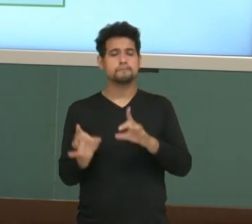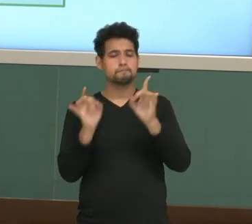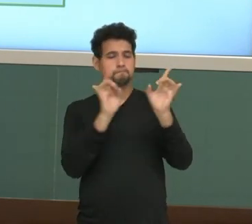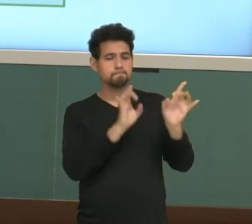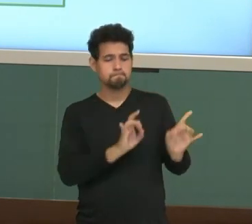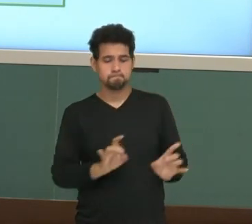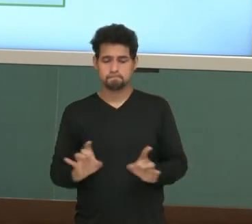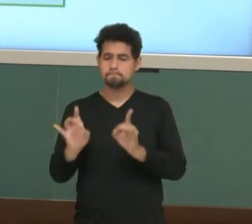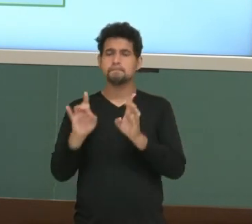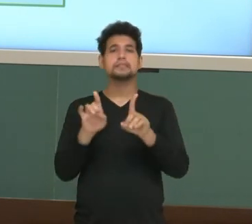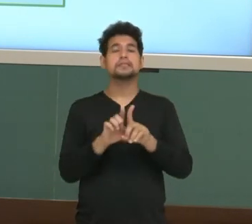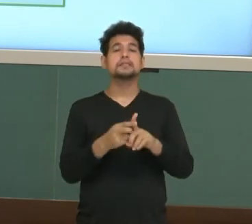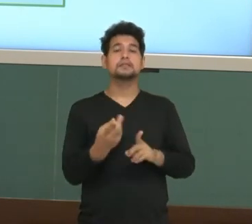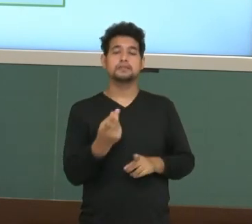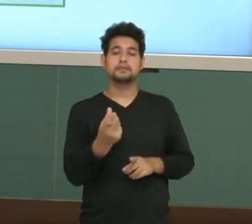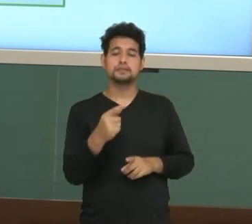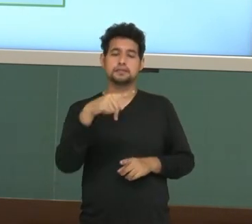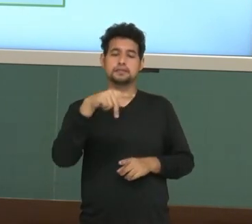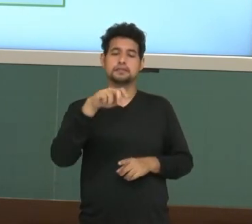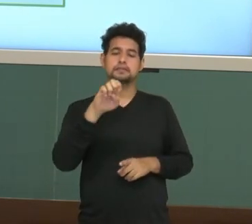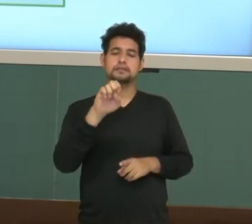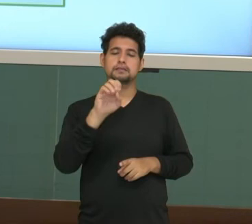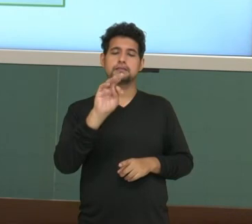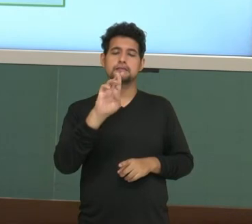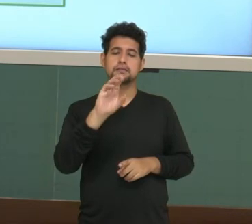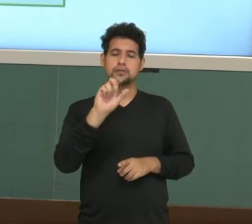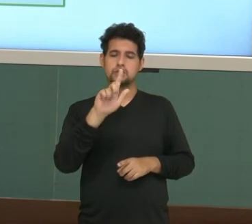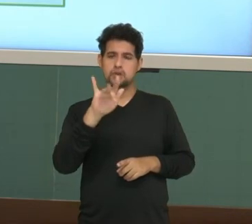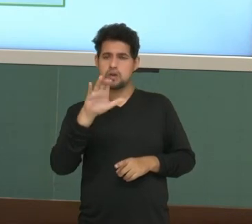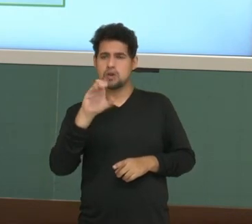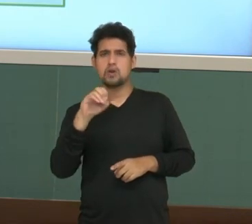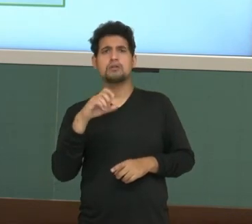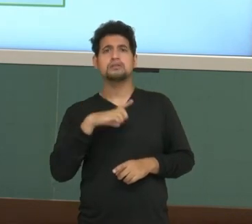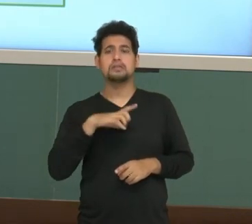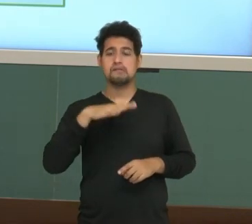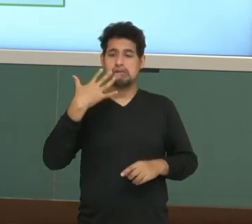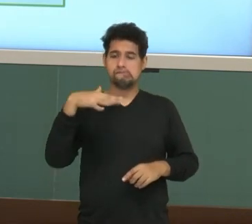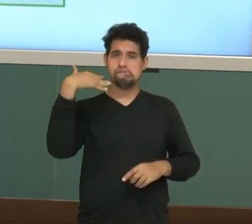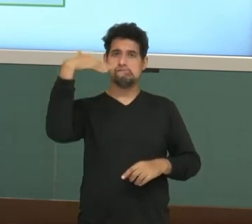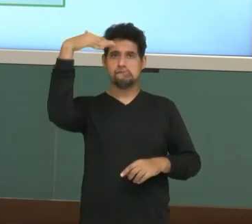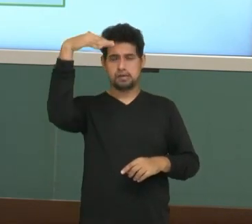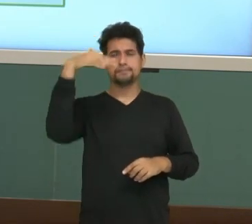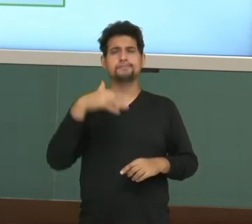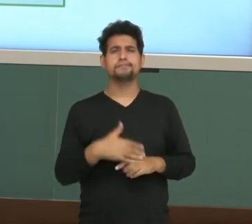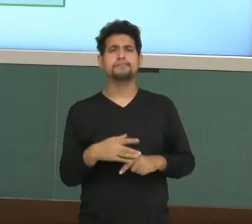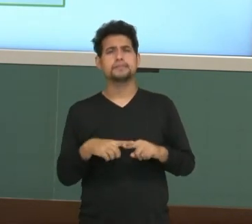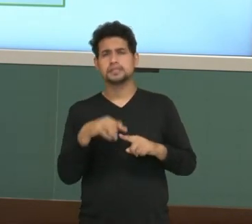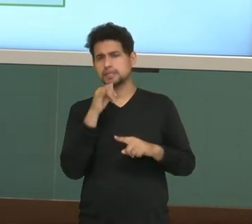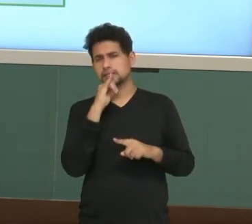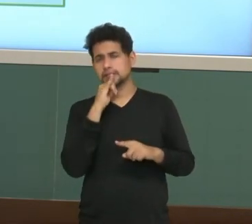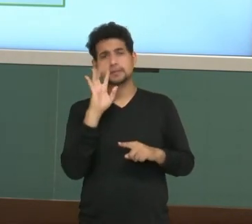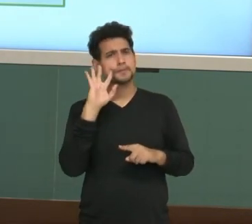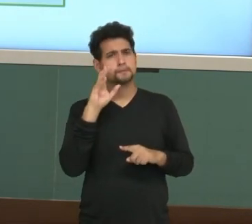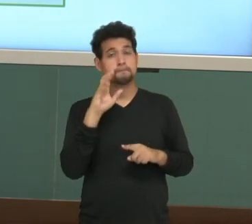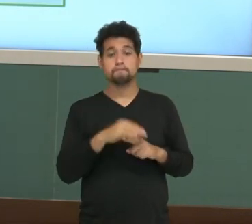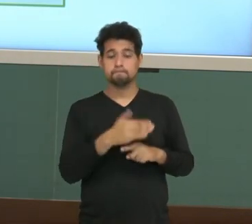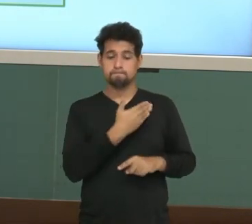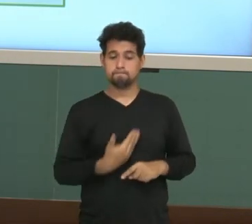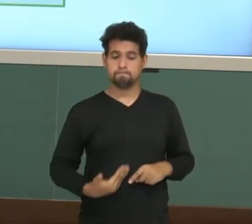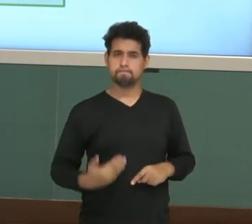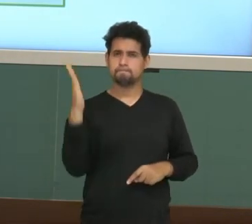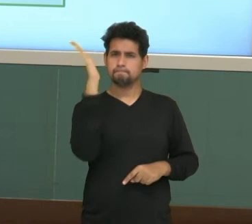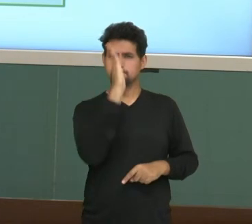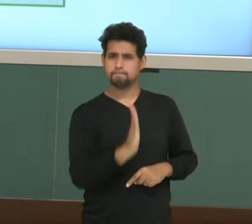Assim sendo, o preço do petróleo e de todos os derivados teve uma elevação substancial. Assim sendo, o governo brasileiro